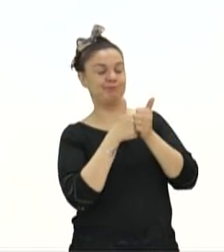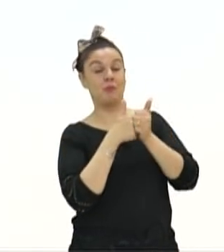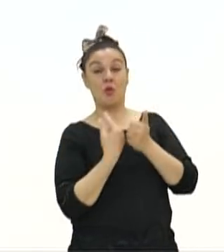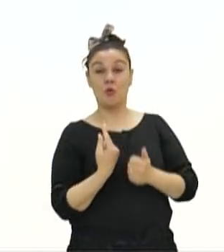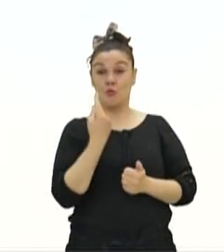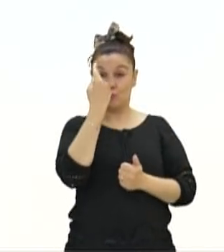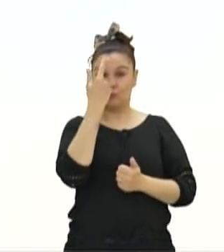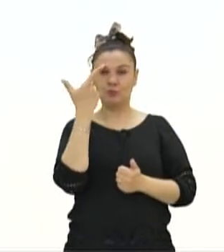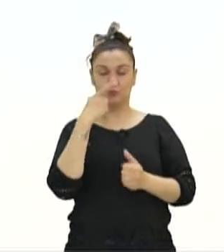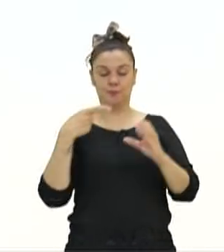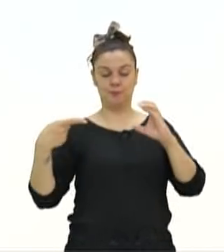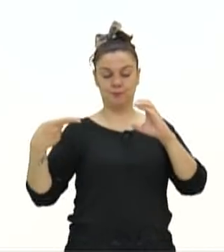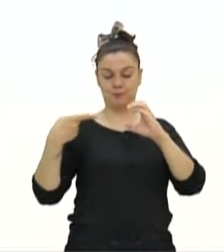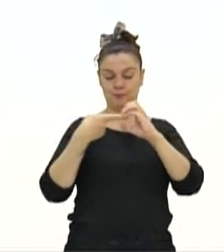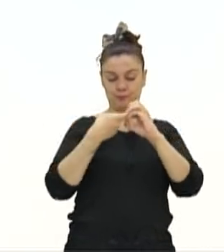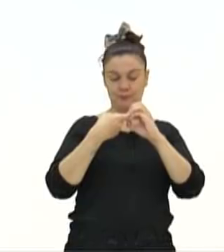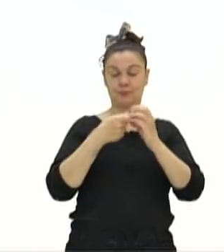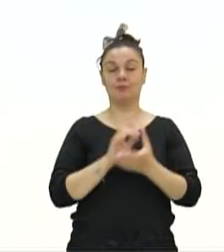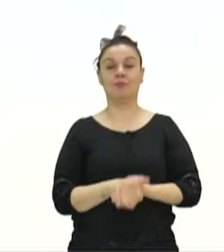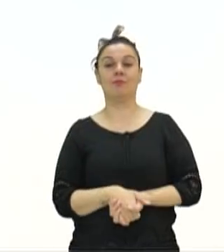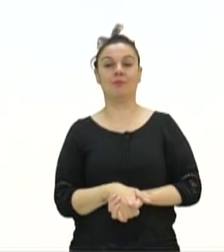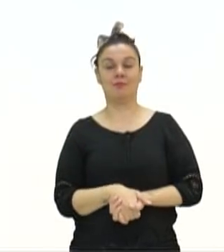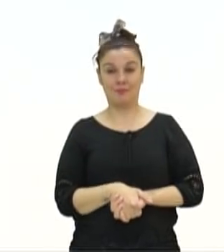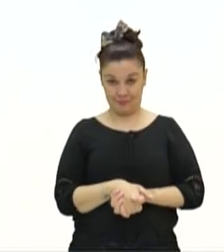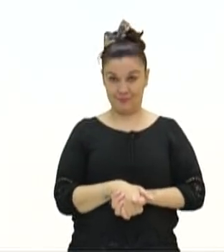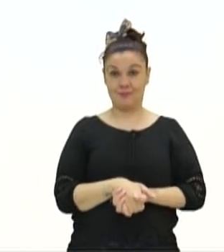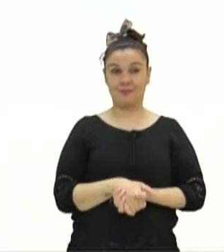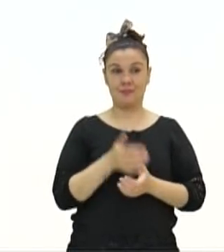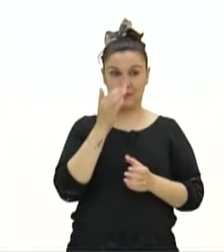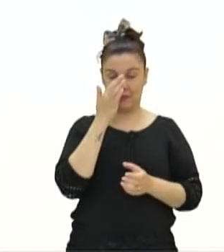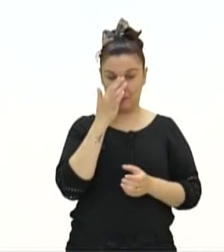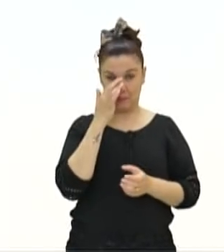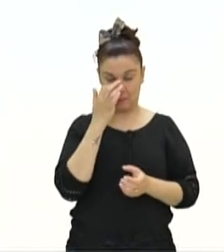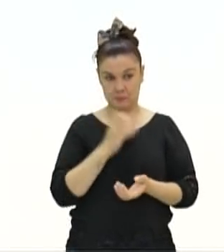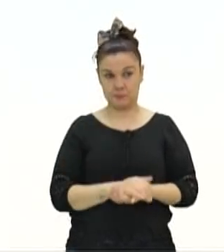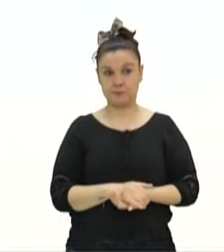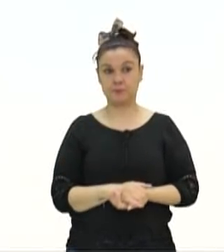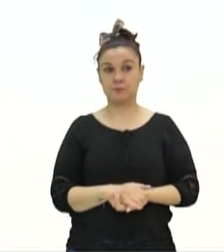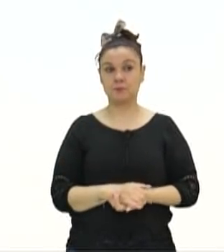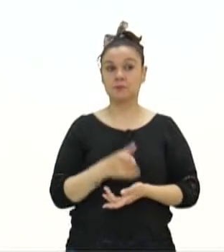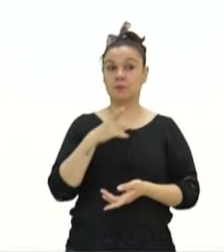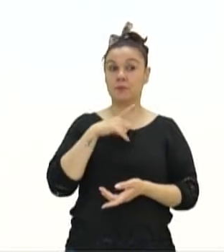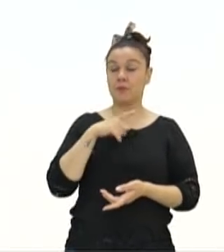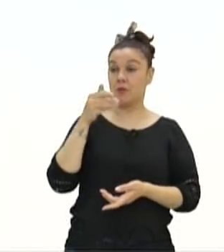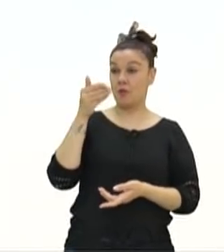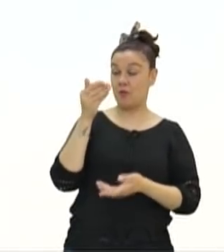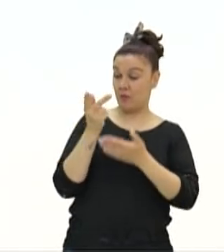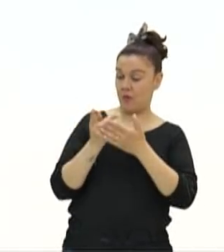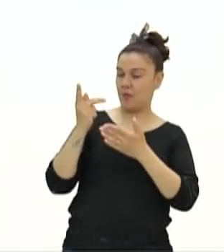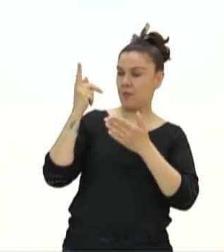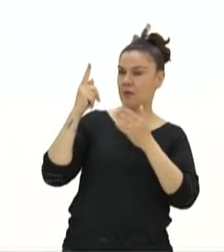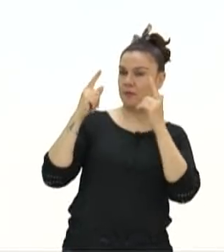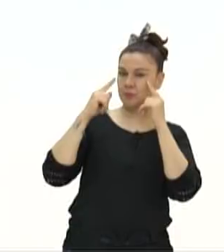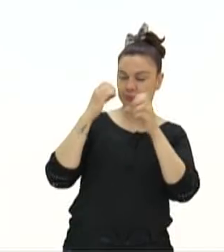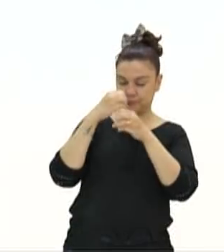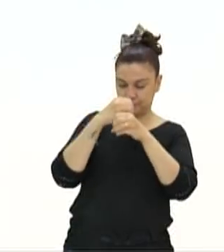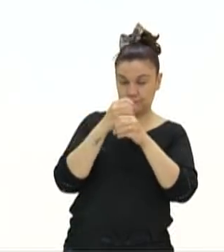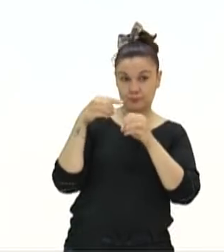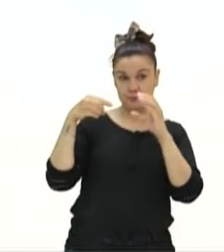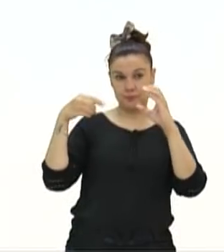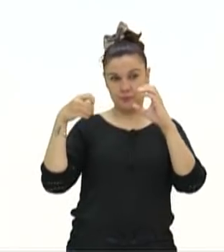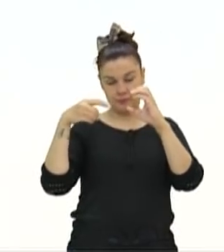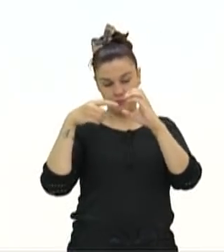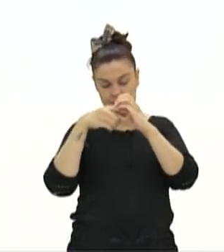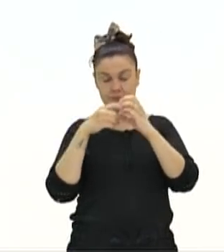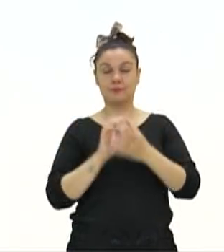óvulo, só um é que vai conseguir penetrar nesse óvulo, tá? Então, aqui a imagem, né, de microscópio, também ele entrando